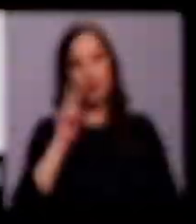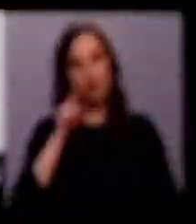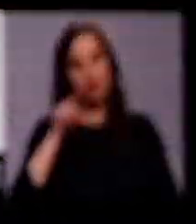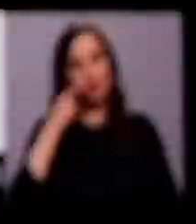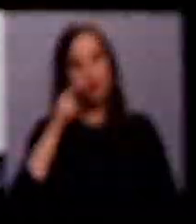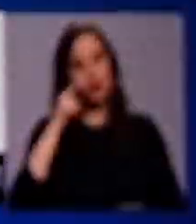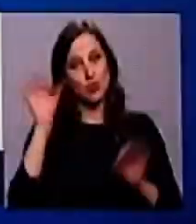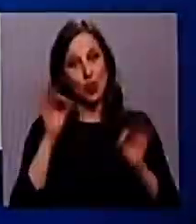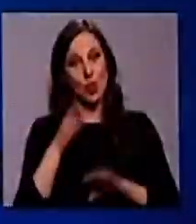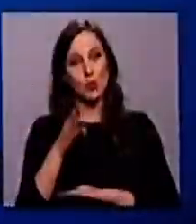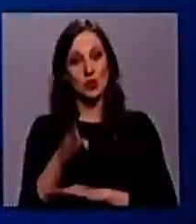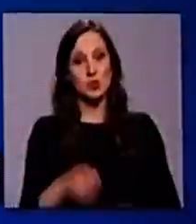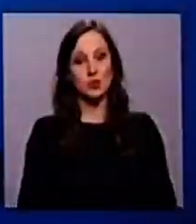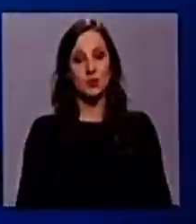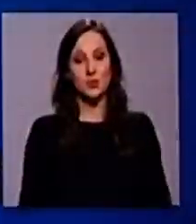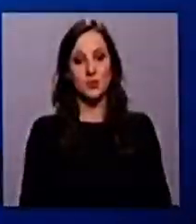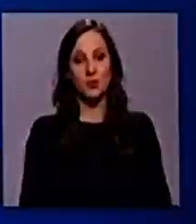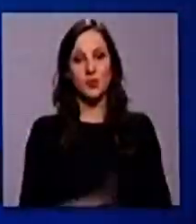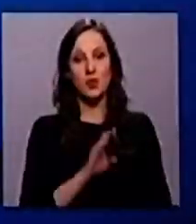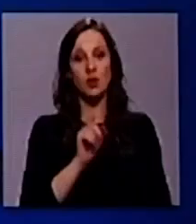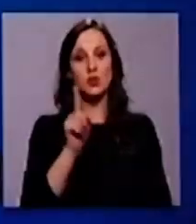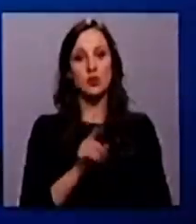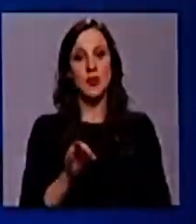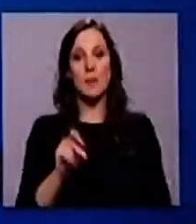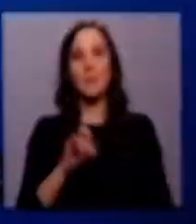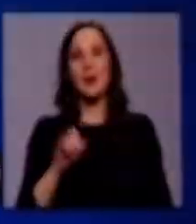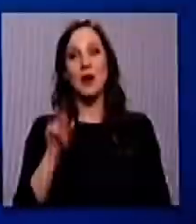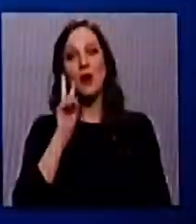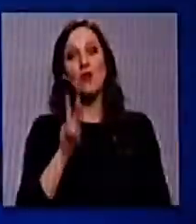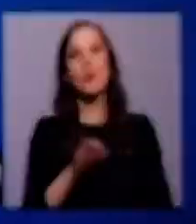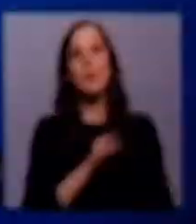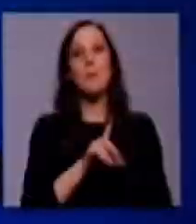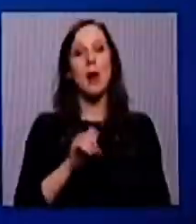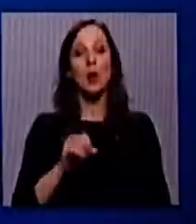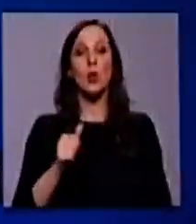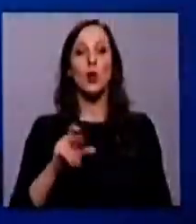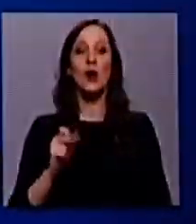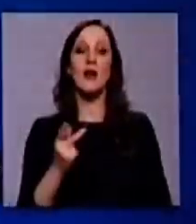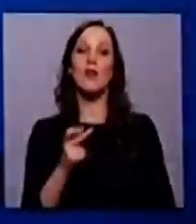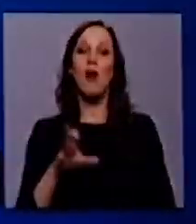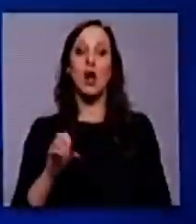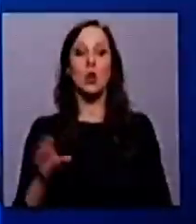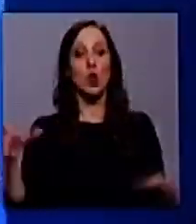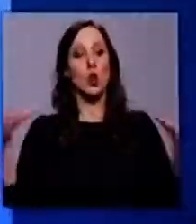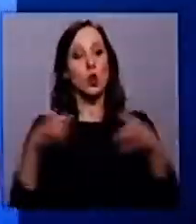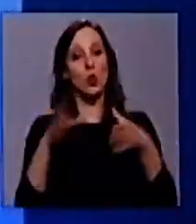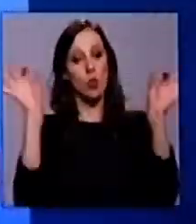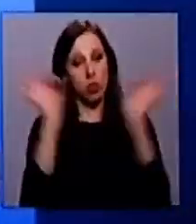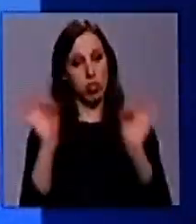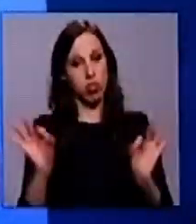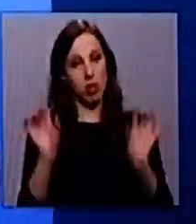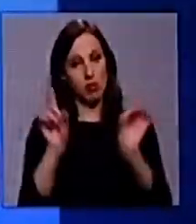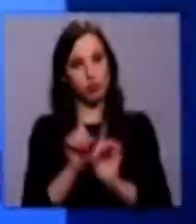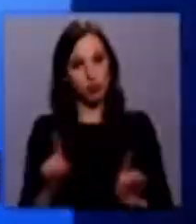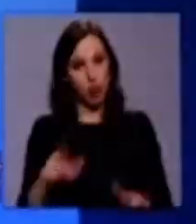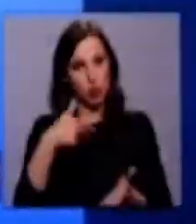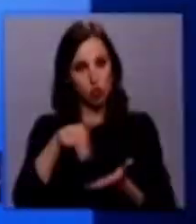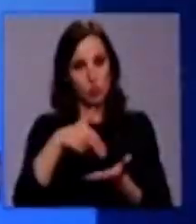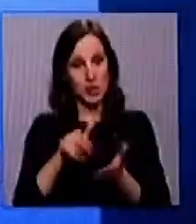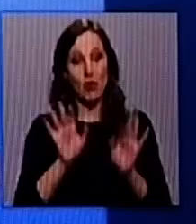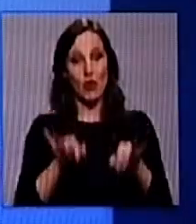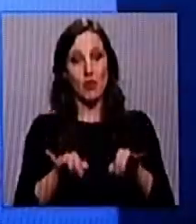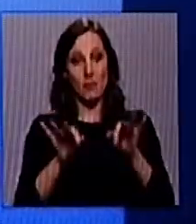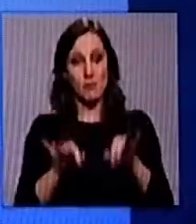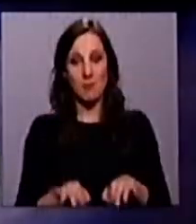concerto. António Pereira a acompanhar Paulo de Carvalho e essa filarmónica vizelense neste espetáculo que terminou